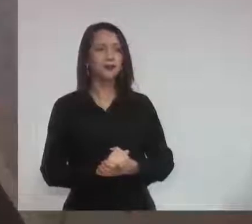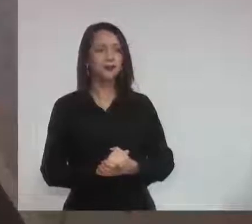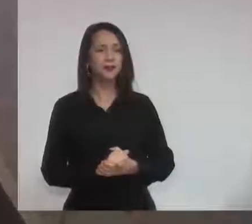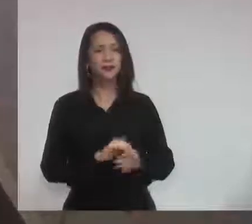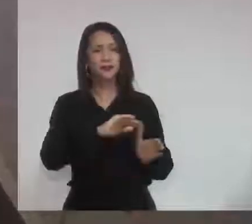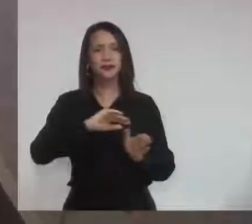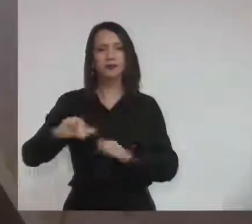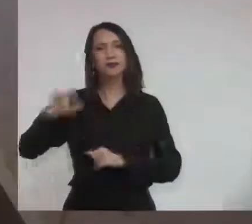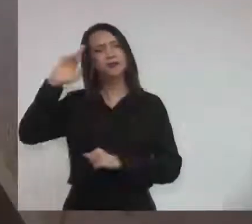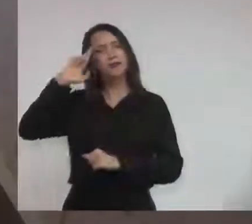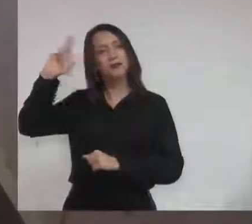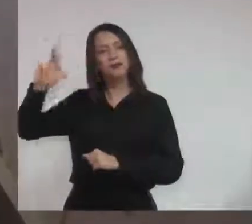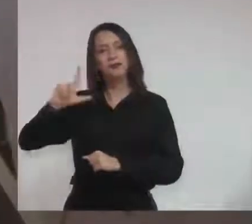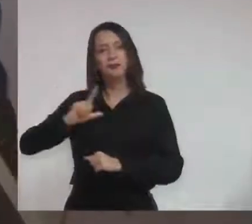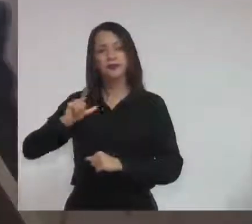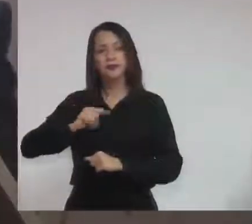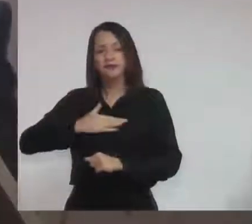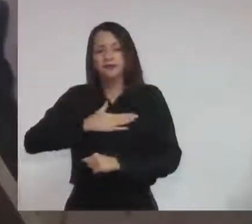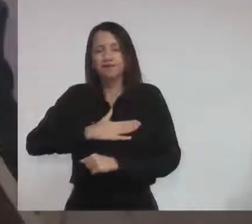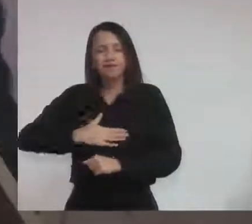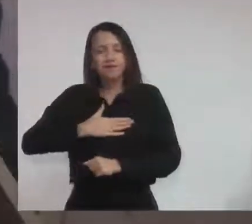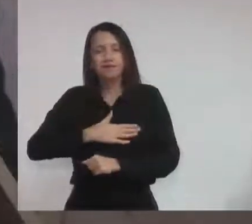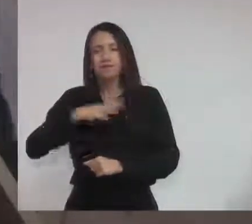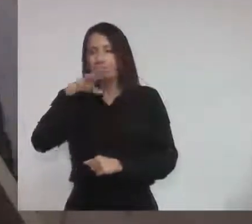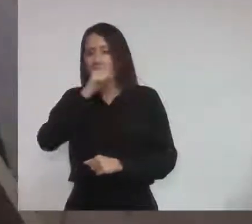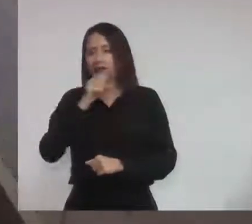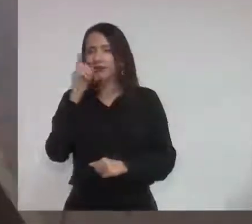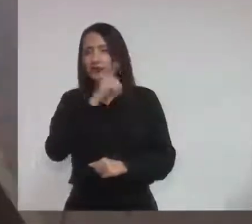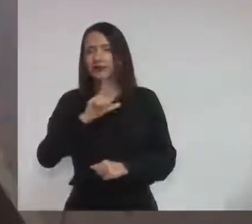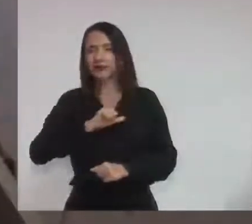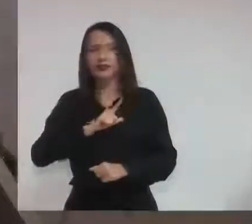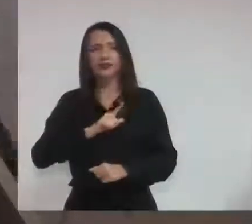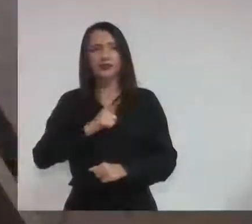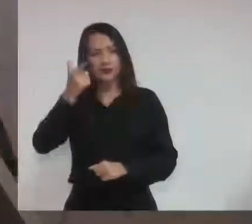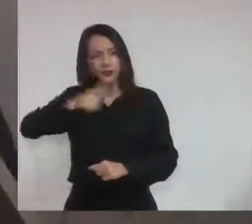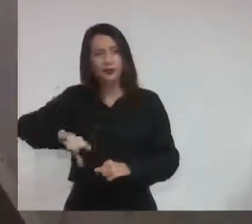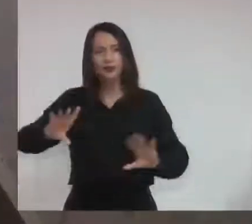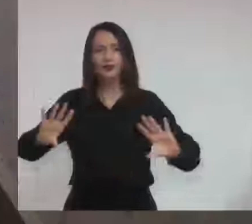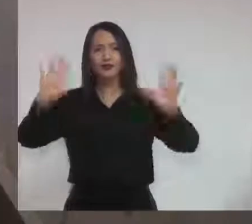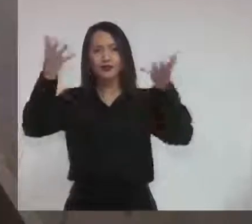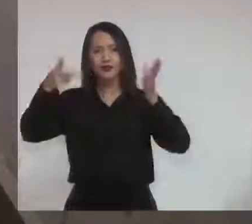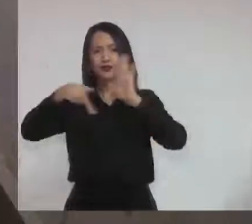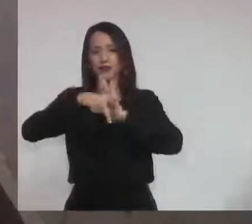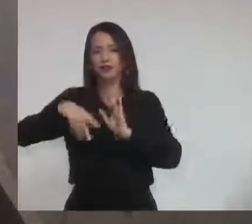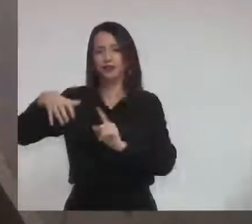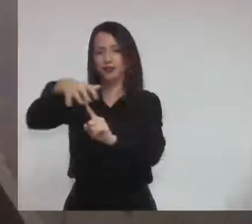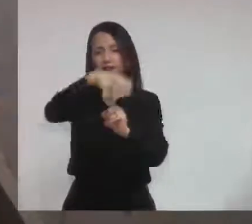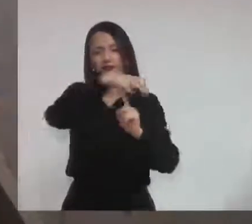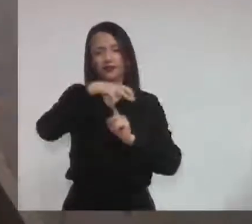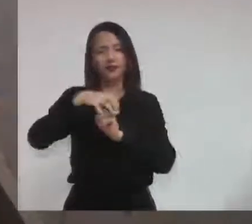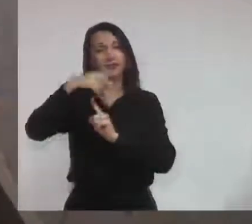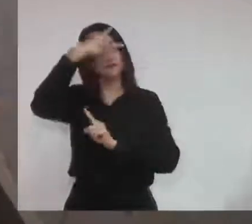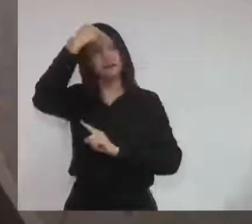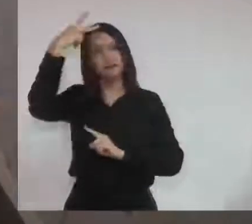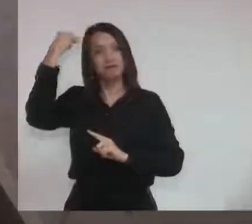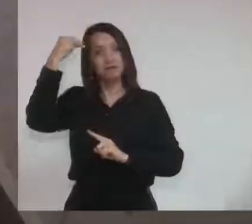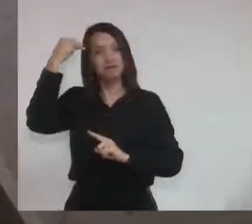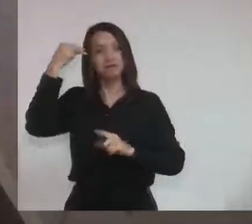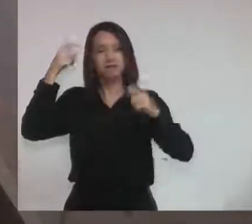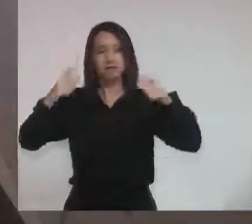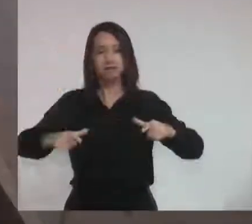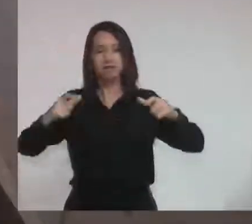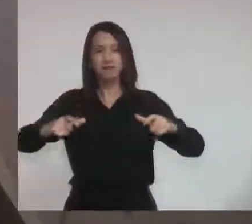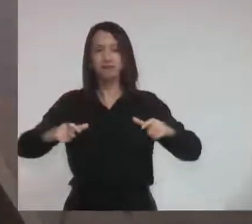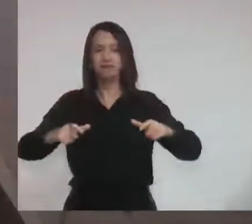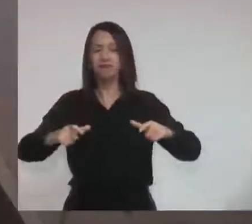Senhores, tivemos esse final de semana a grande satisfação de realizar mais um evento no Parque Municipal, que é em especial um evento que eu